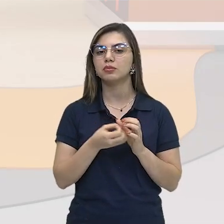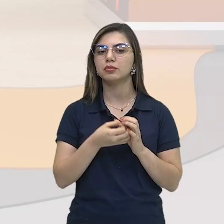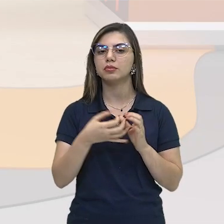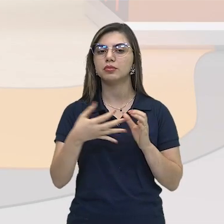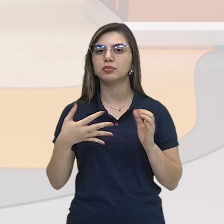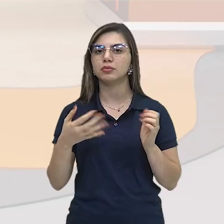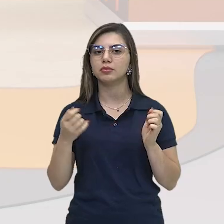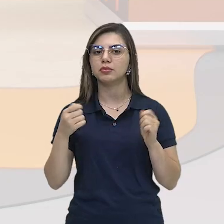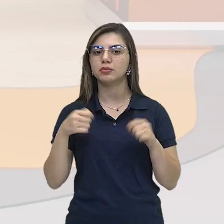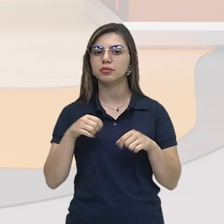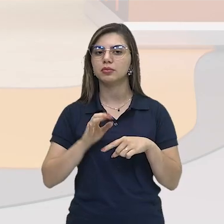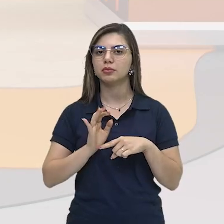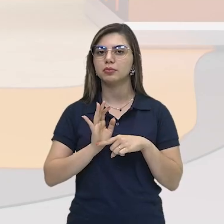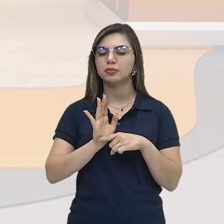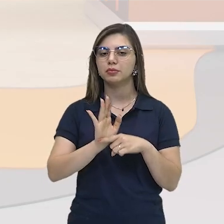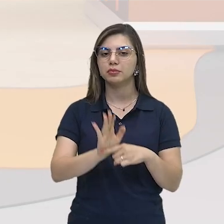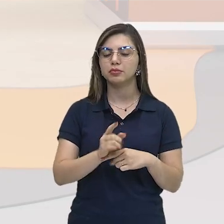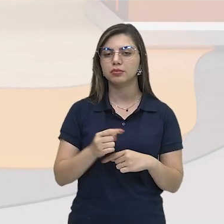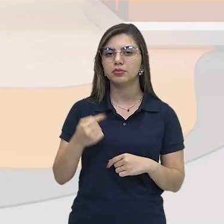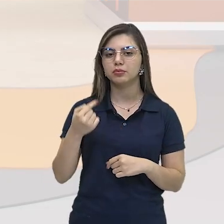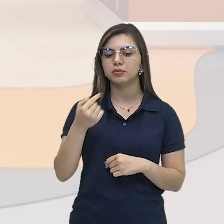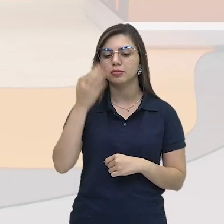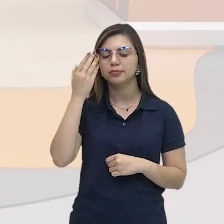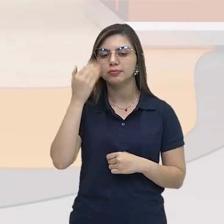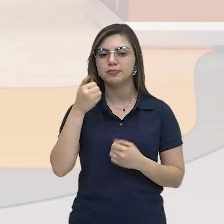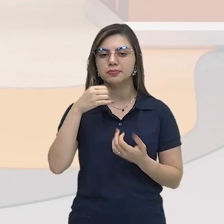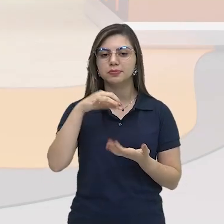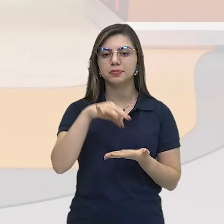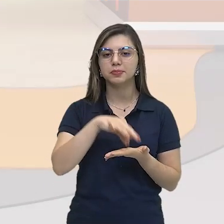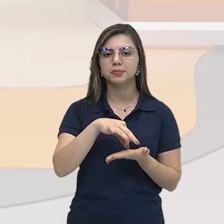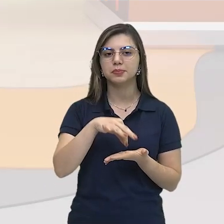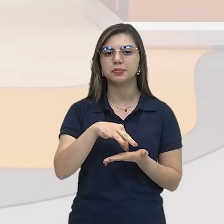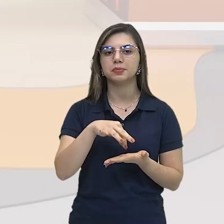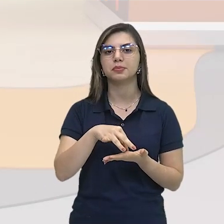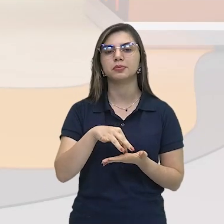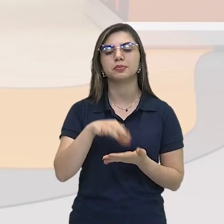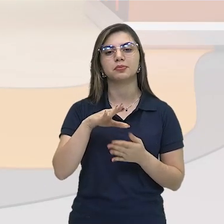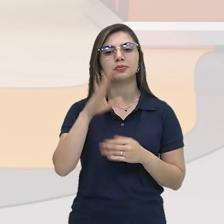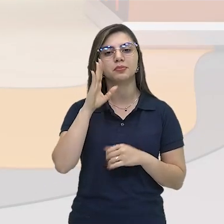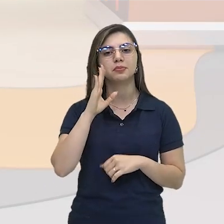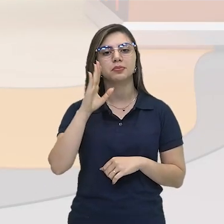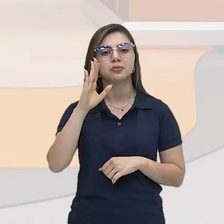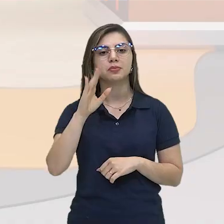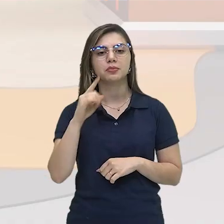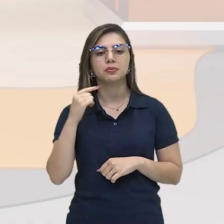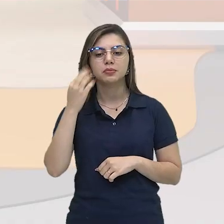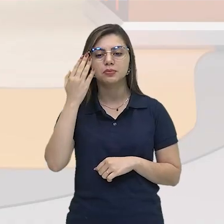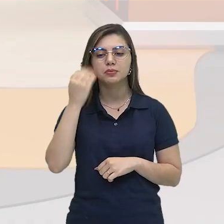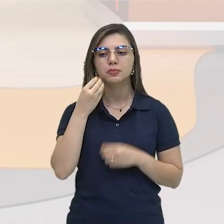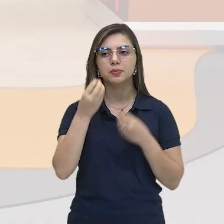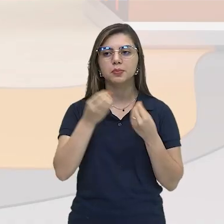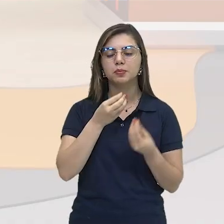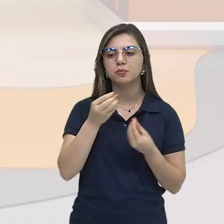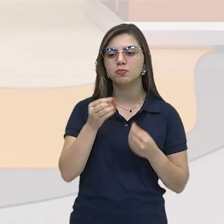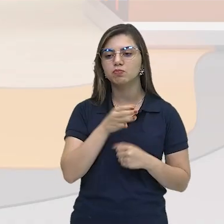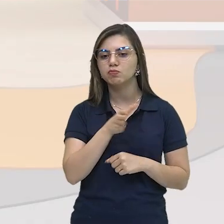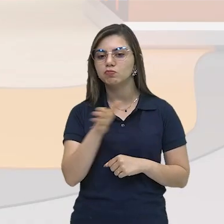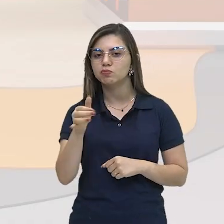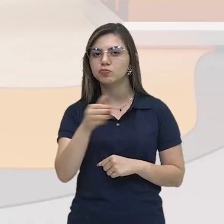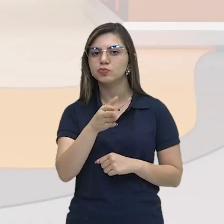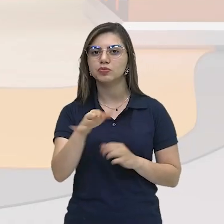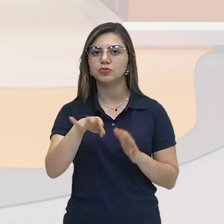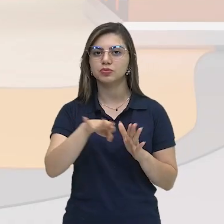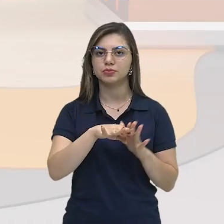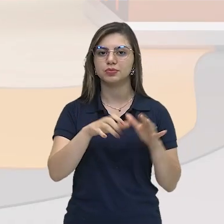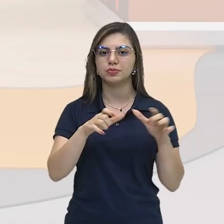nos ajudar a nos orientarmos, a nos localizarmos e principalmente a nos direcionarmos no espaço.